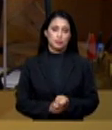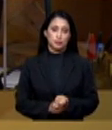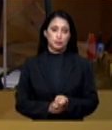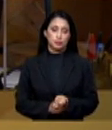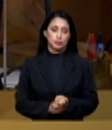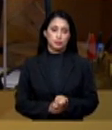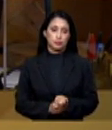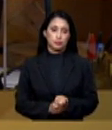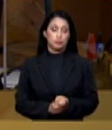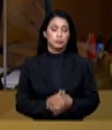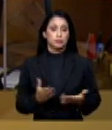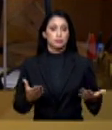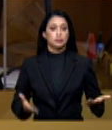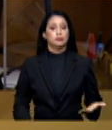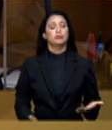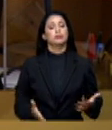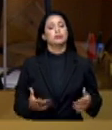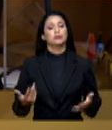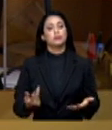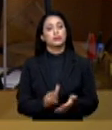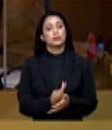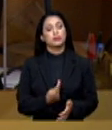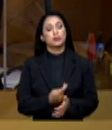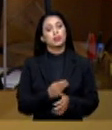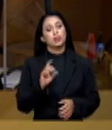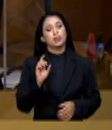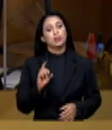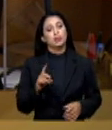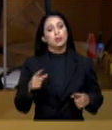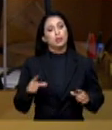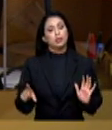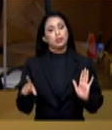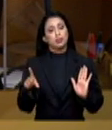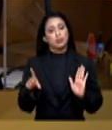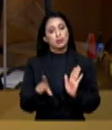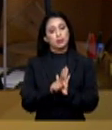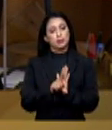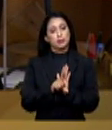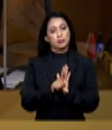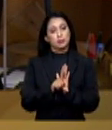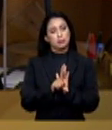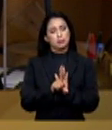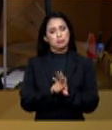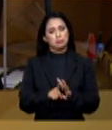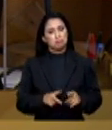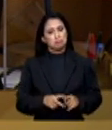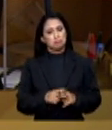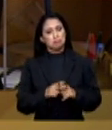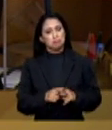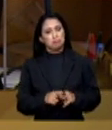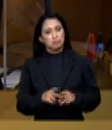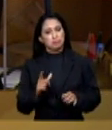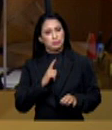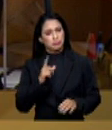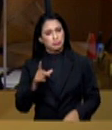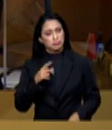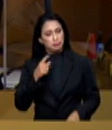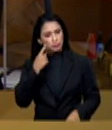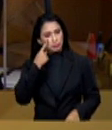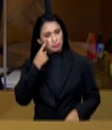esse esse tipo de condição onerosa sequer referir lei disciplinadora A esse respeito